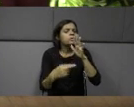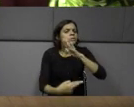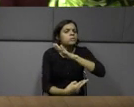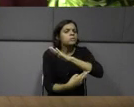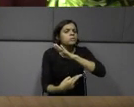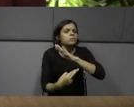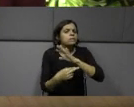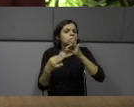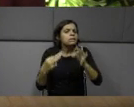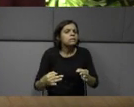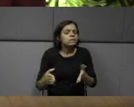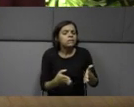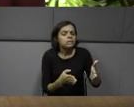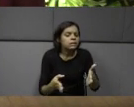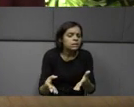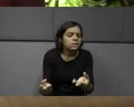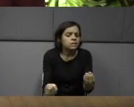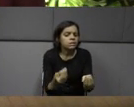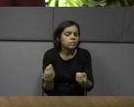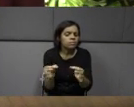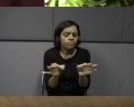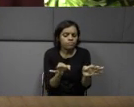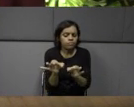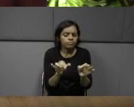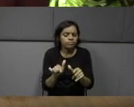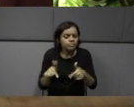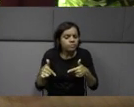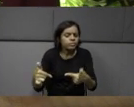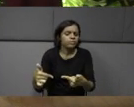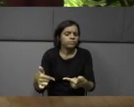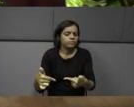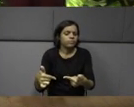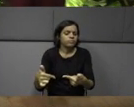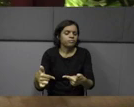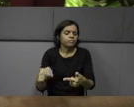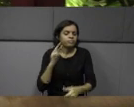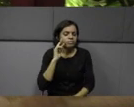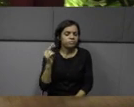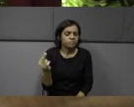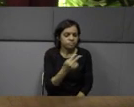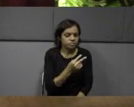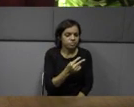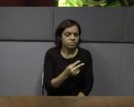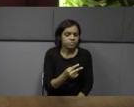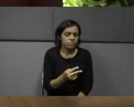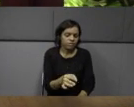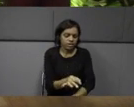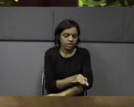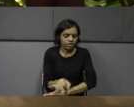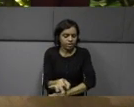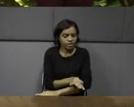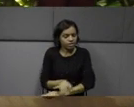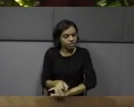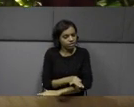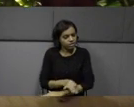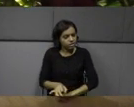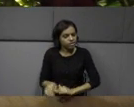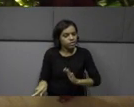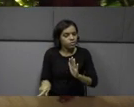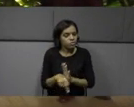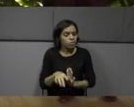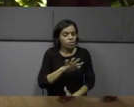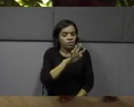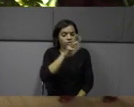planeja e aí fechando com francis querer que é um arquiteto africano que fala muito das cidades matriarcais